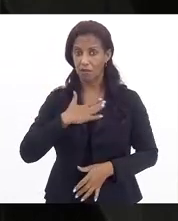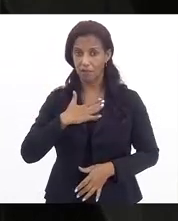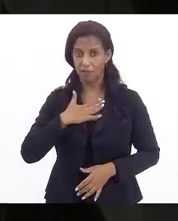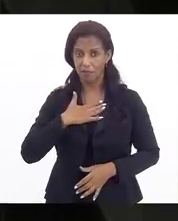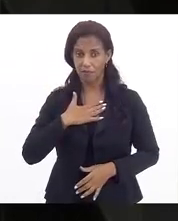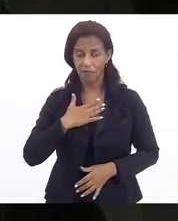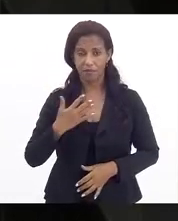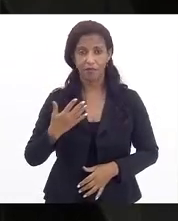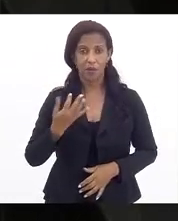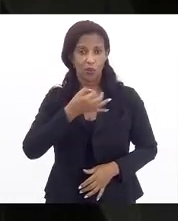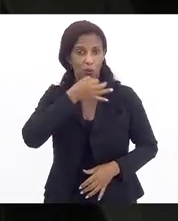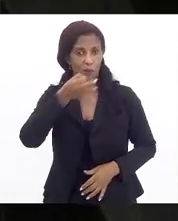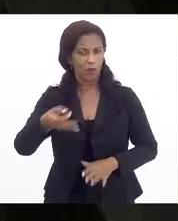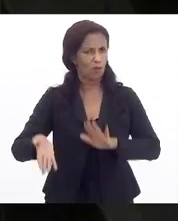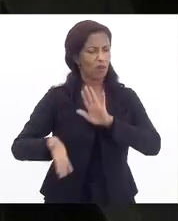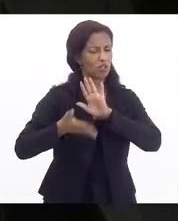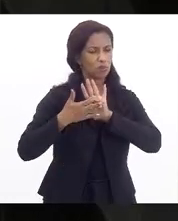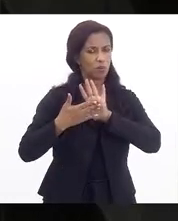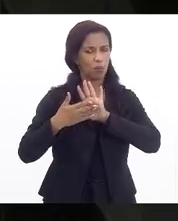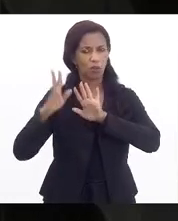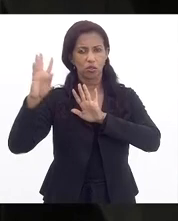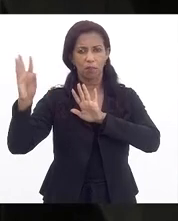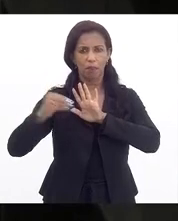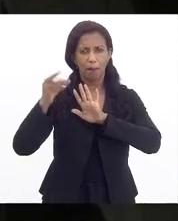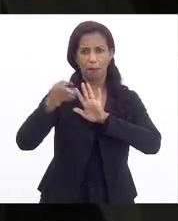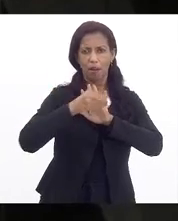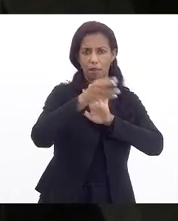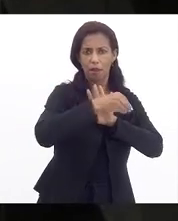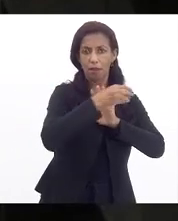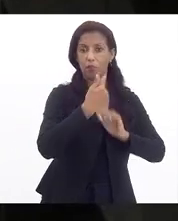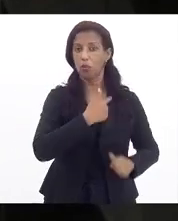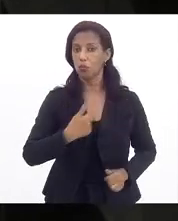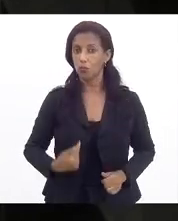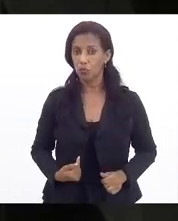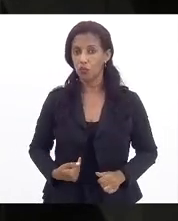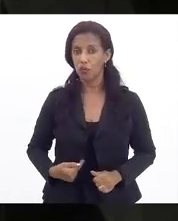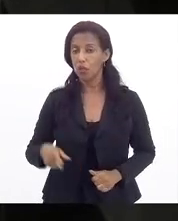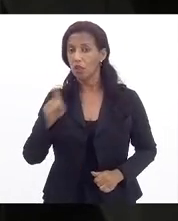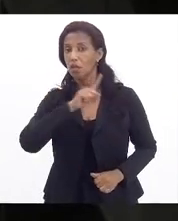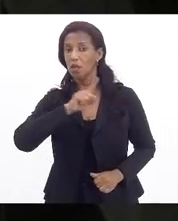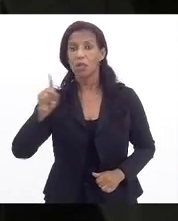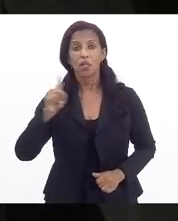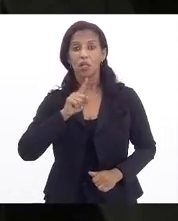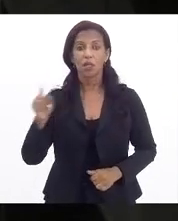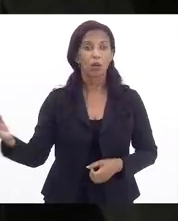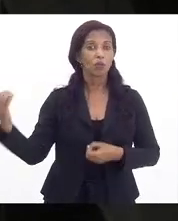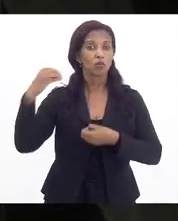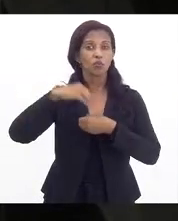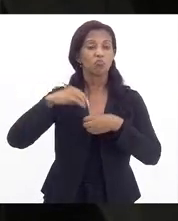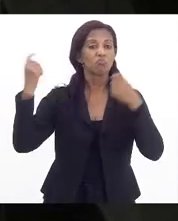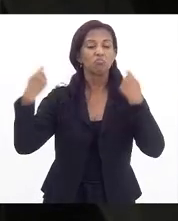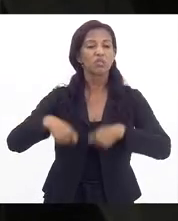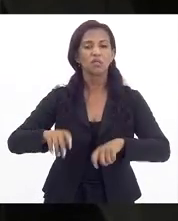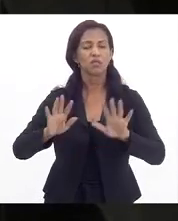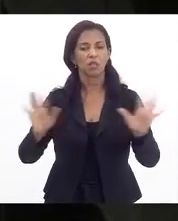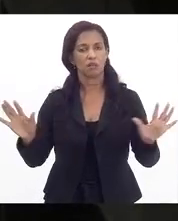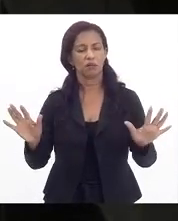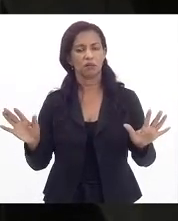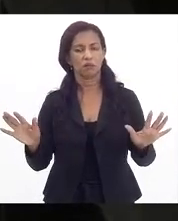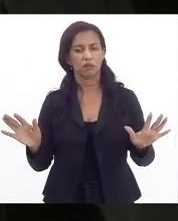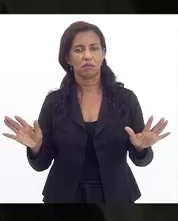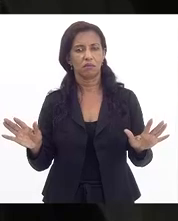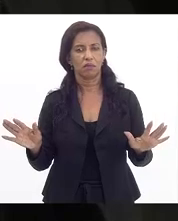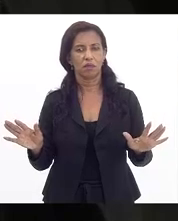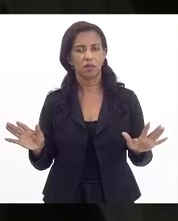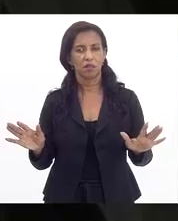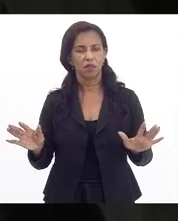vista várias propostas vindas trazidas pelo governo não estavam não eram necessárias é